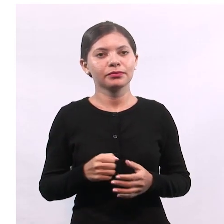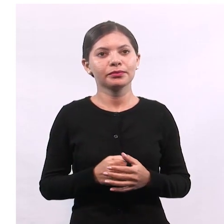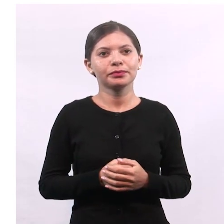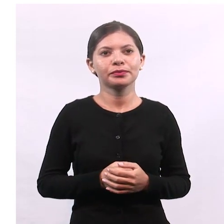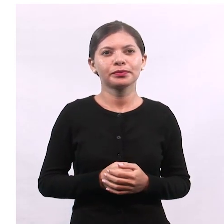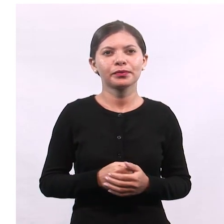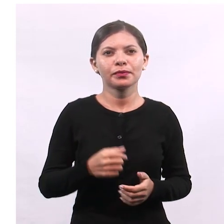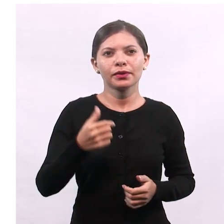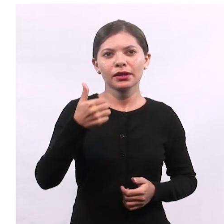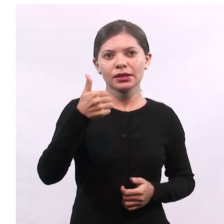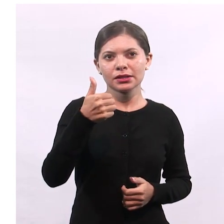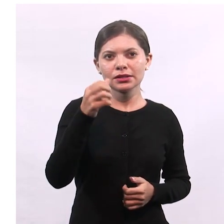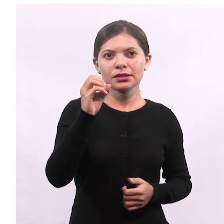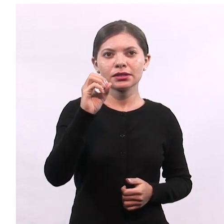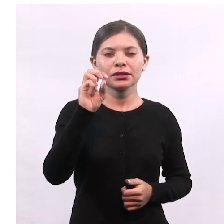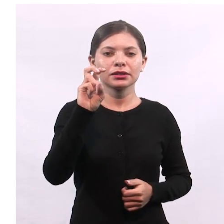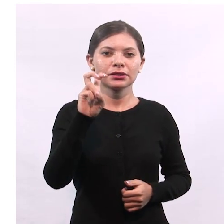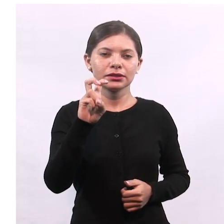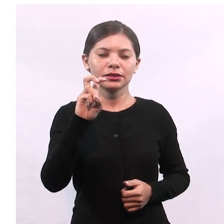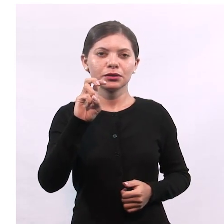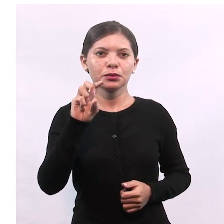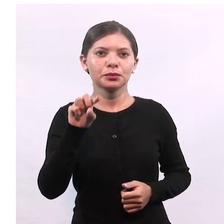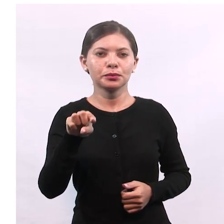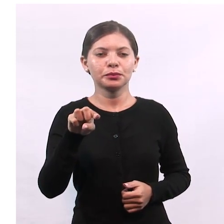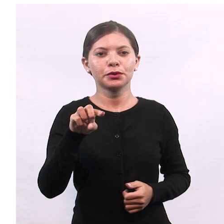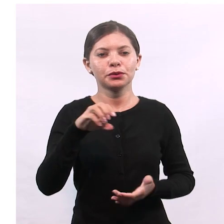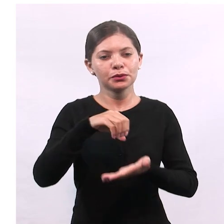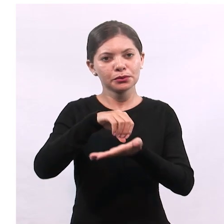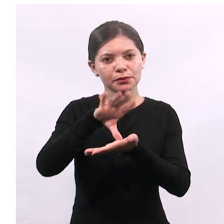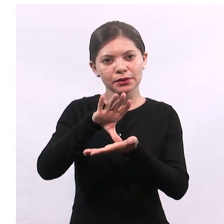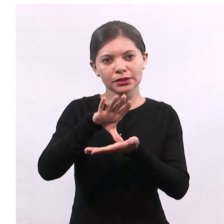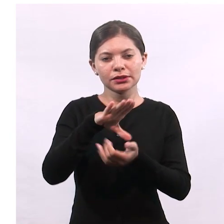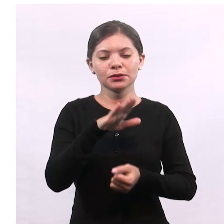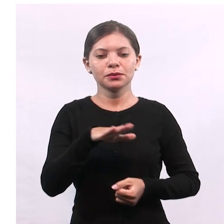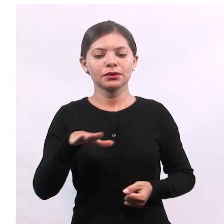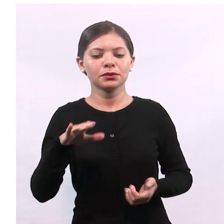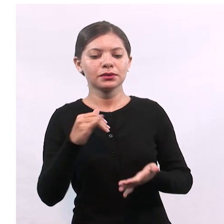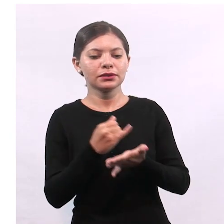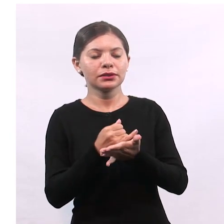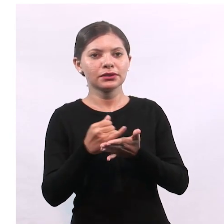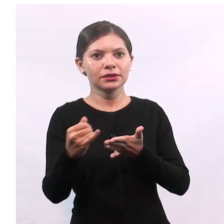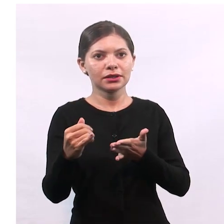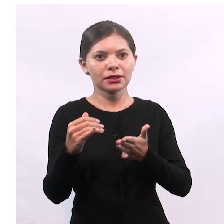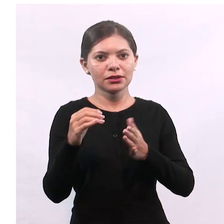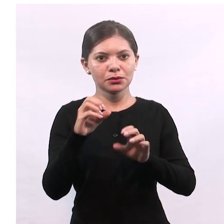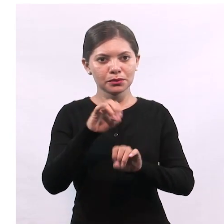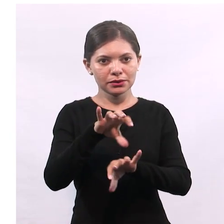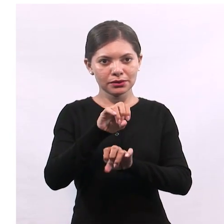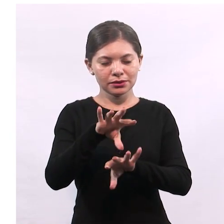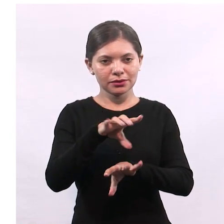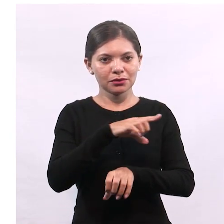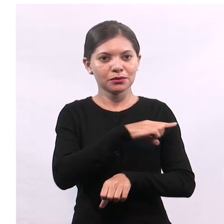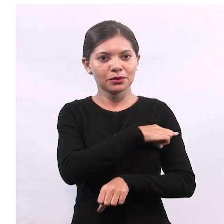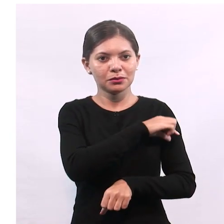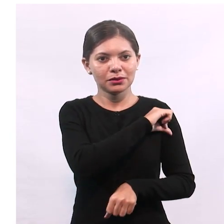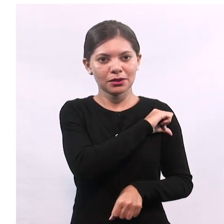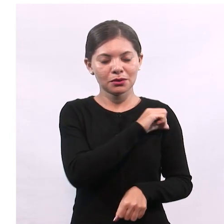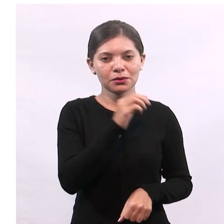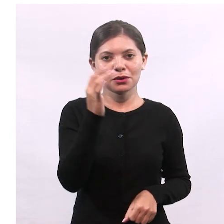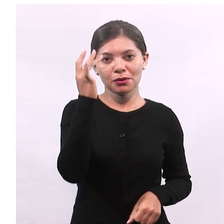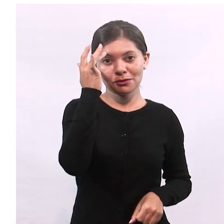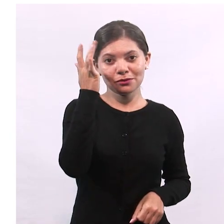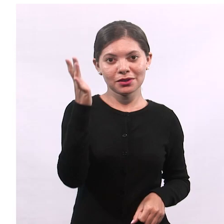105.306 escolas que oferecem o nível dos anos iniciais do Ensino Fundamental então é fácil de perceber